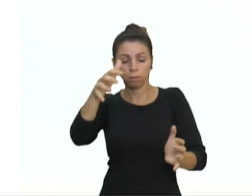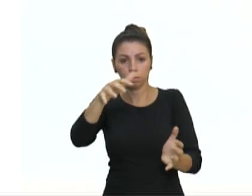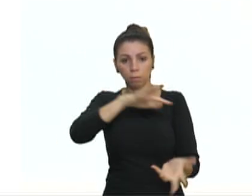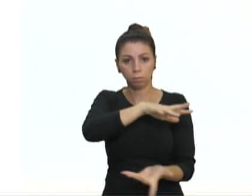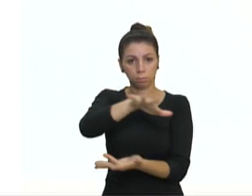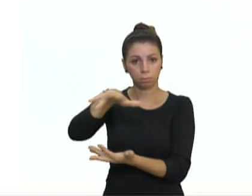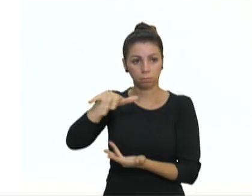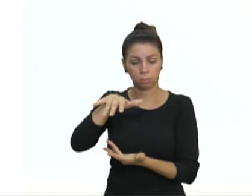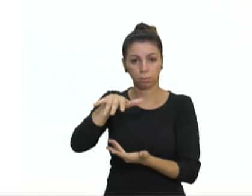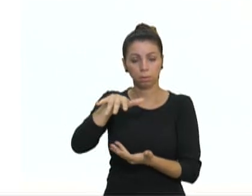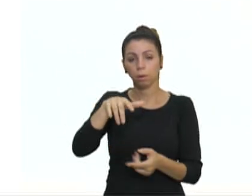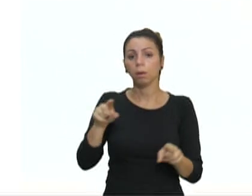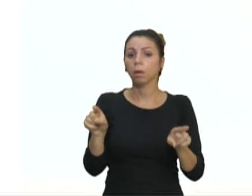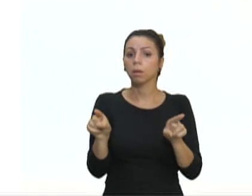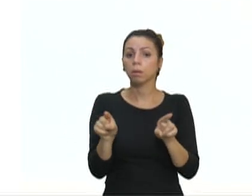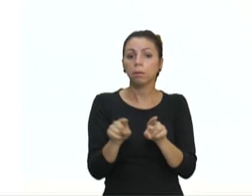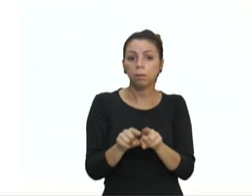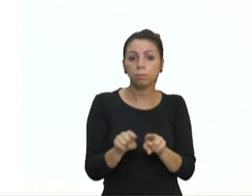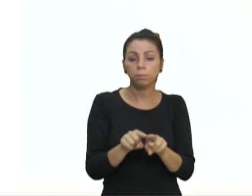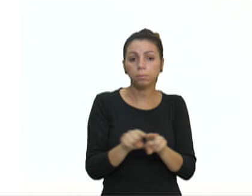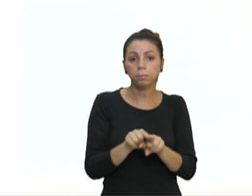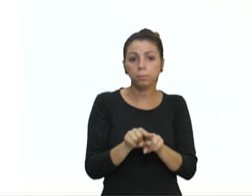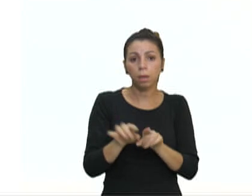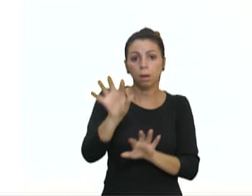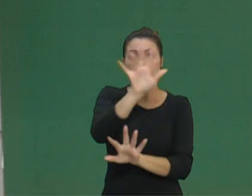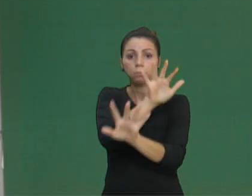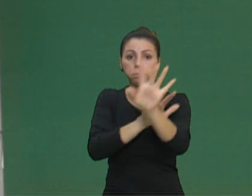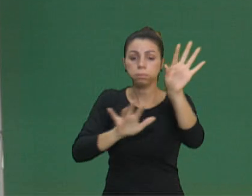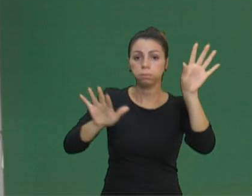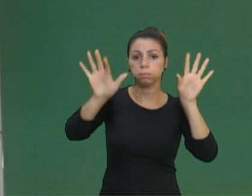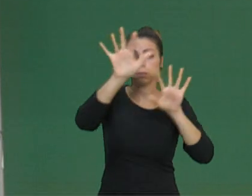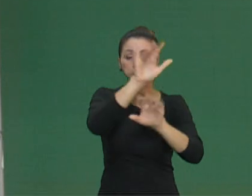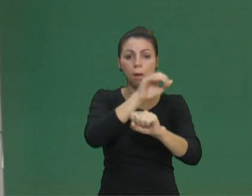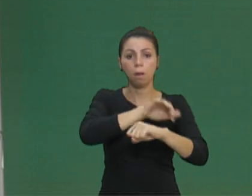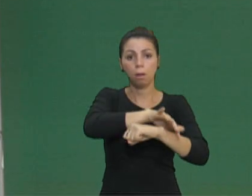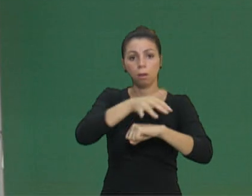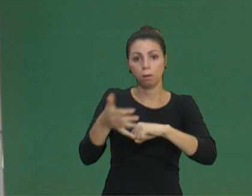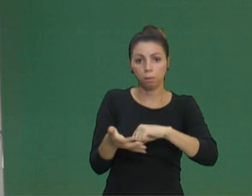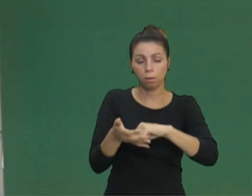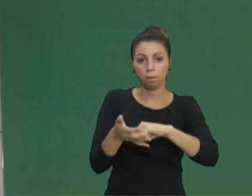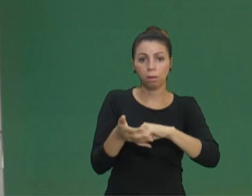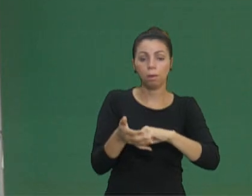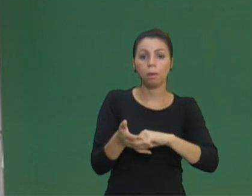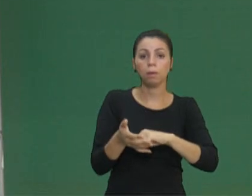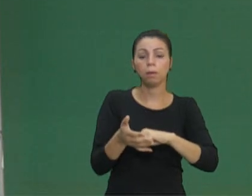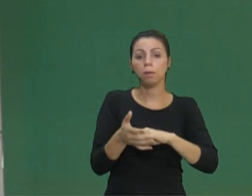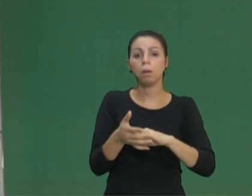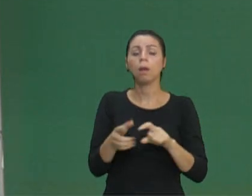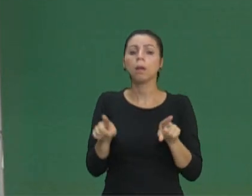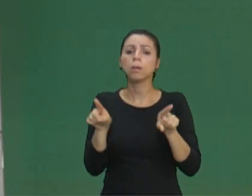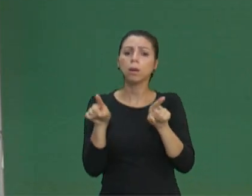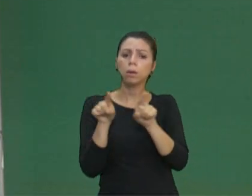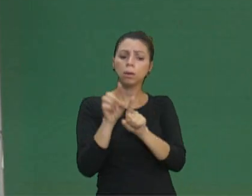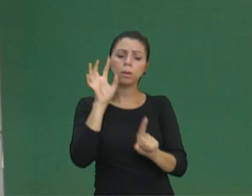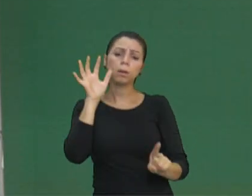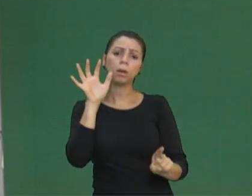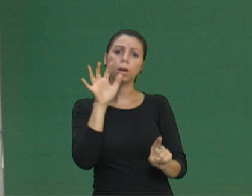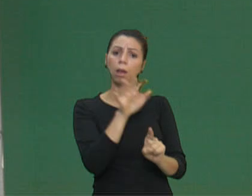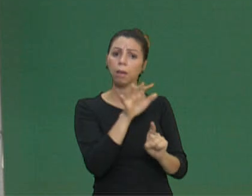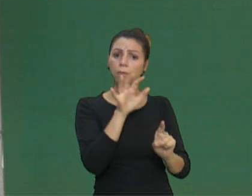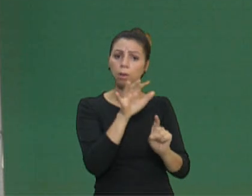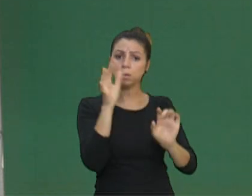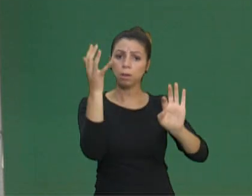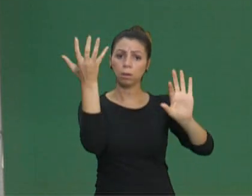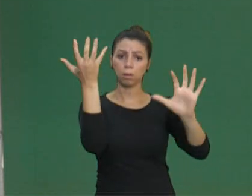planeta, além dessa questão das correntes atmosféricas, estes fatores também influenciam no nosso